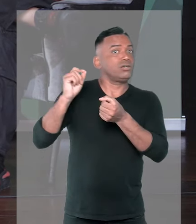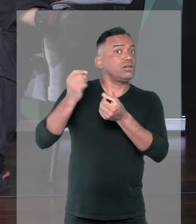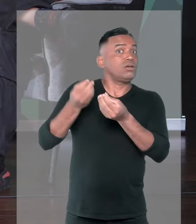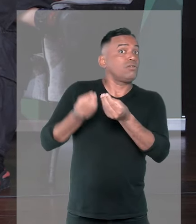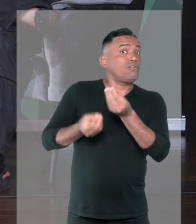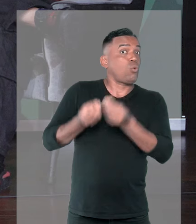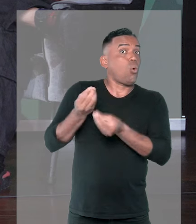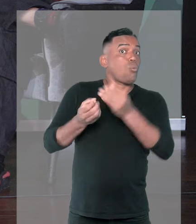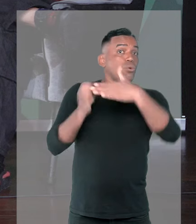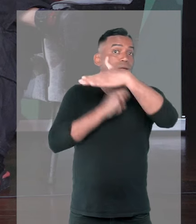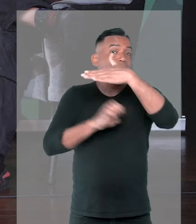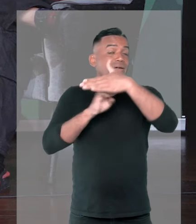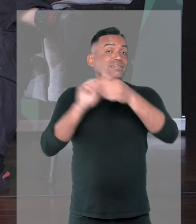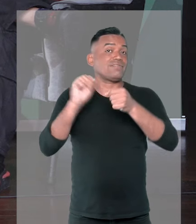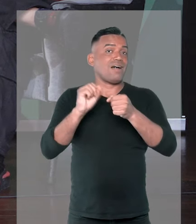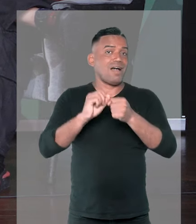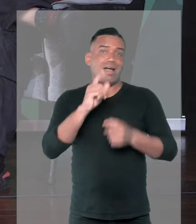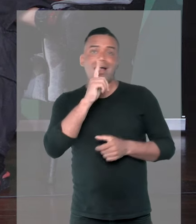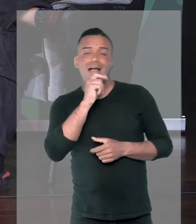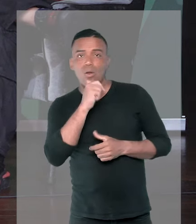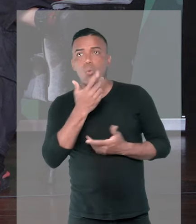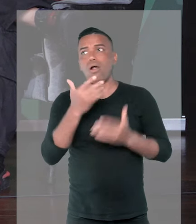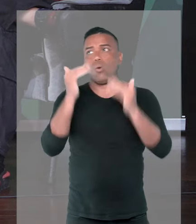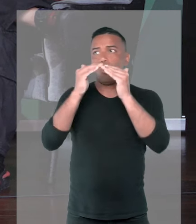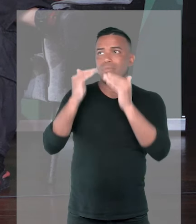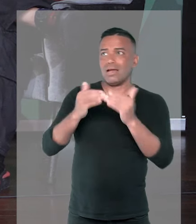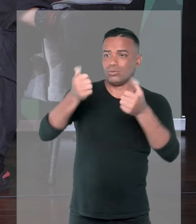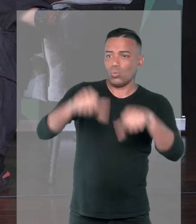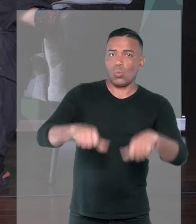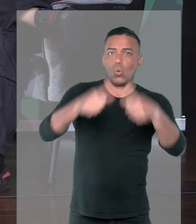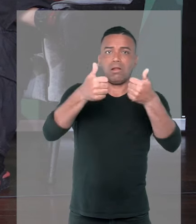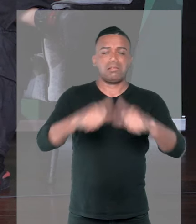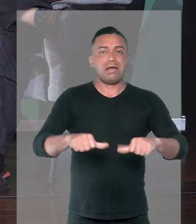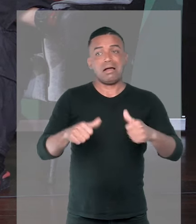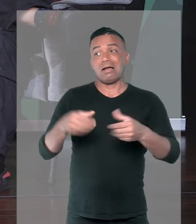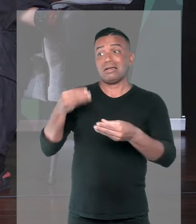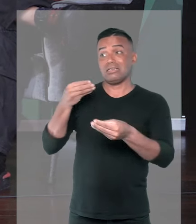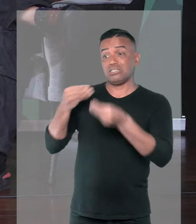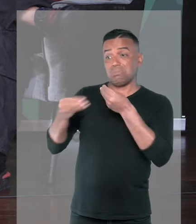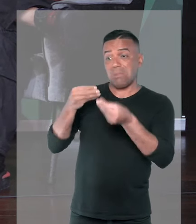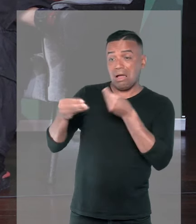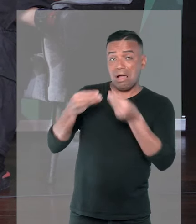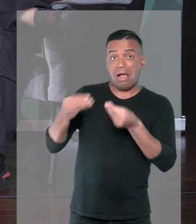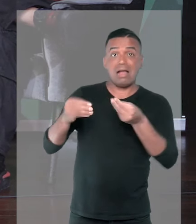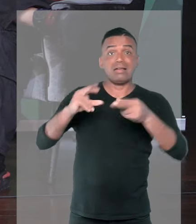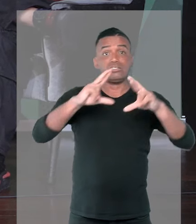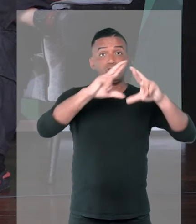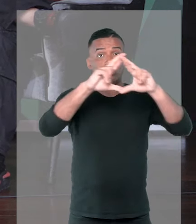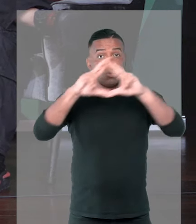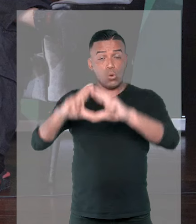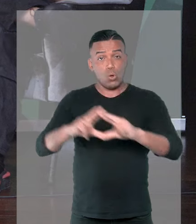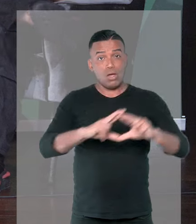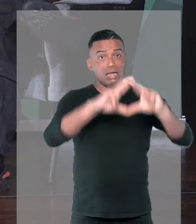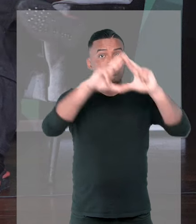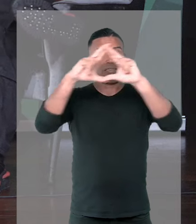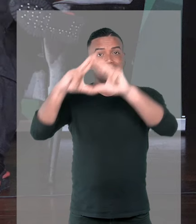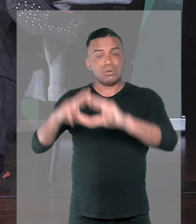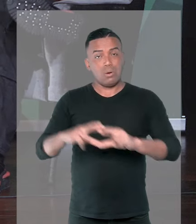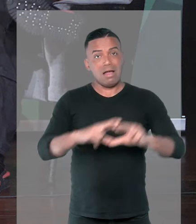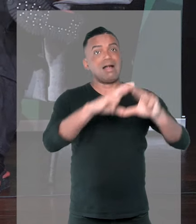qualidade da água eh combinado com que outros fatores com o plástico plástica reciclável né V efeito de